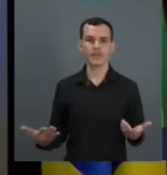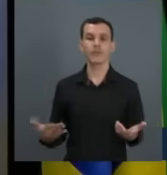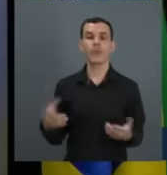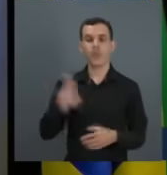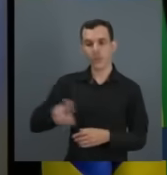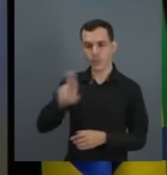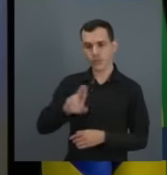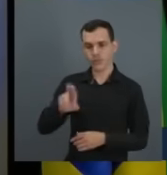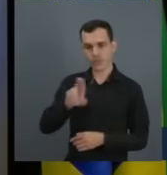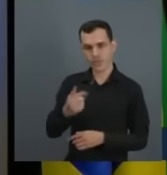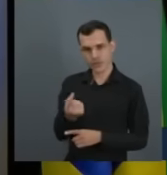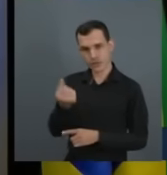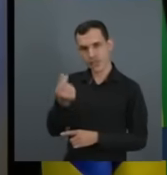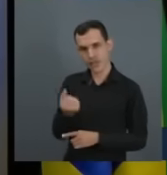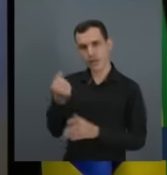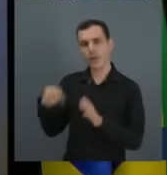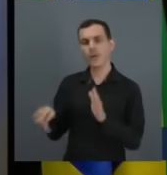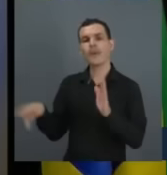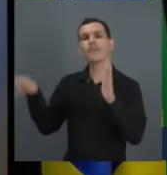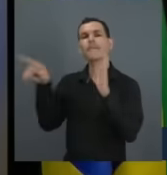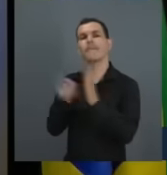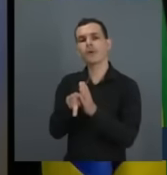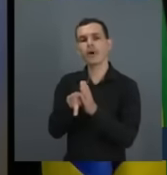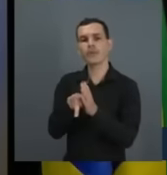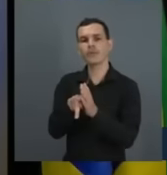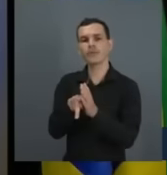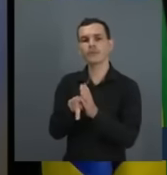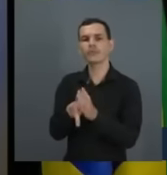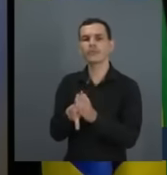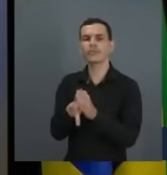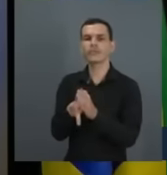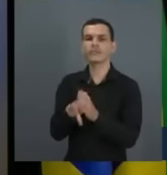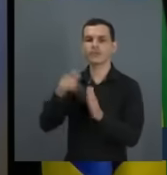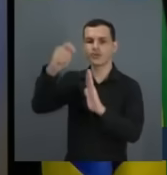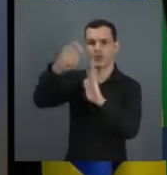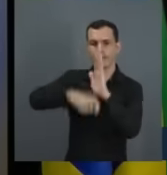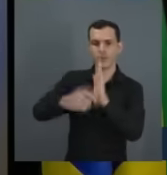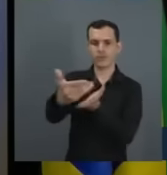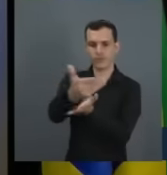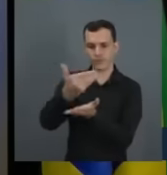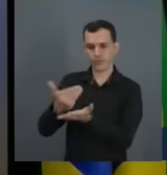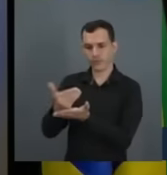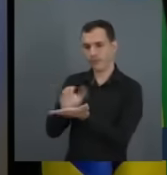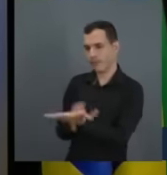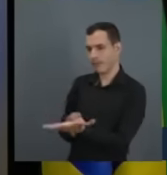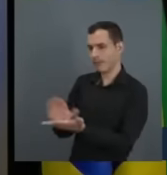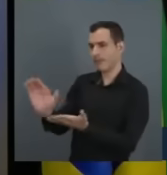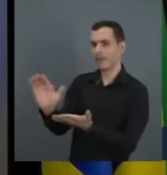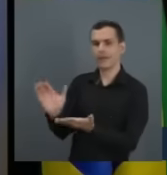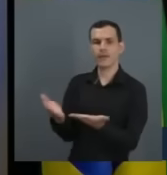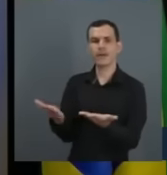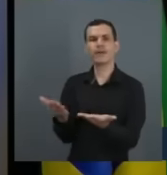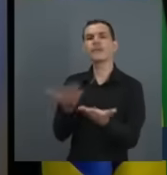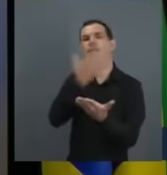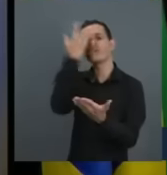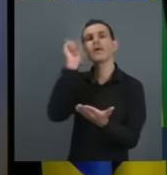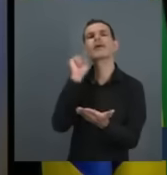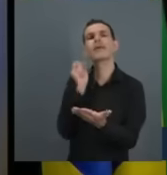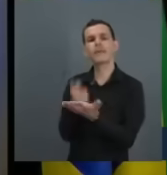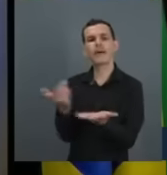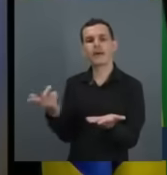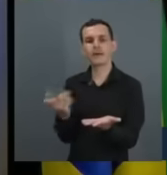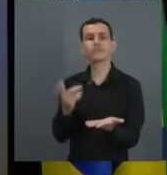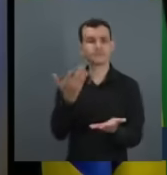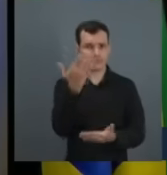recursos oriundos do pagamento de impostos cada vez mais altos pagos por você, que está nos assistindo e